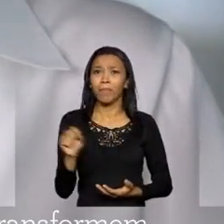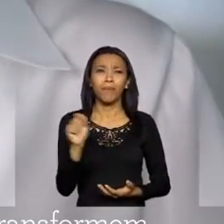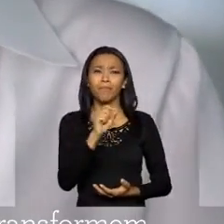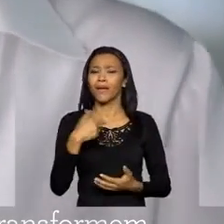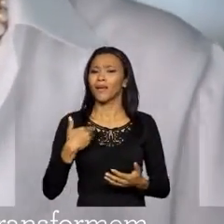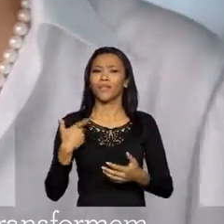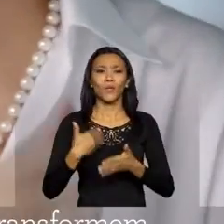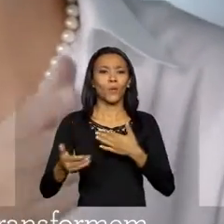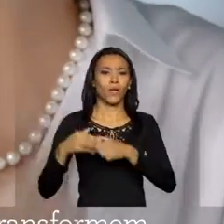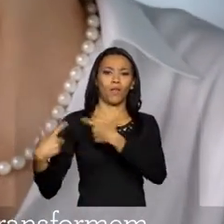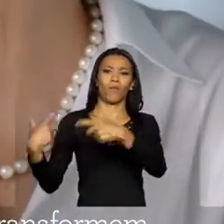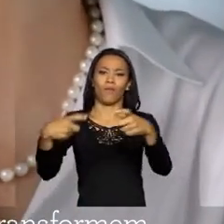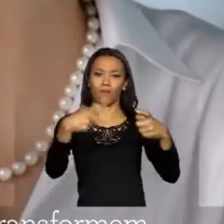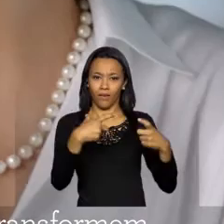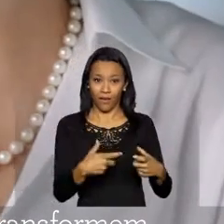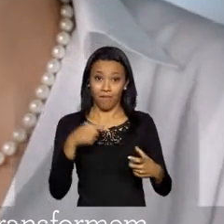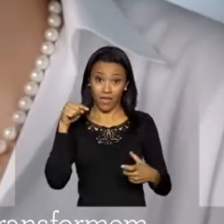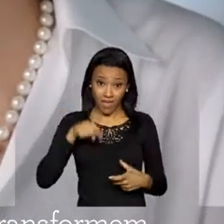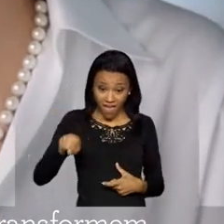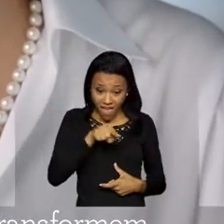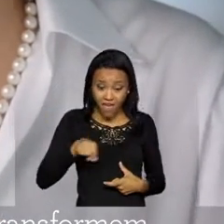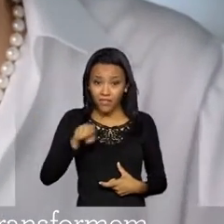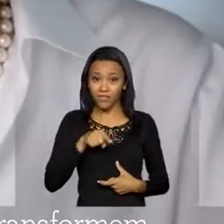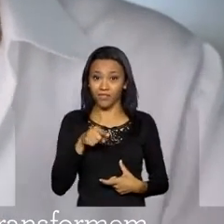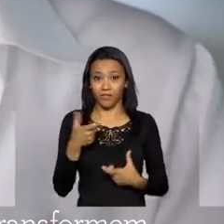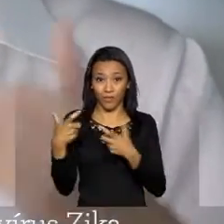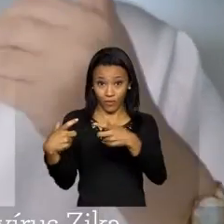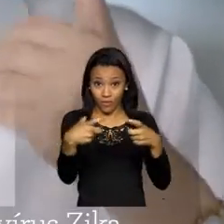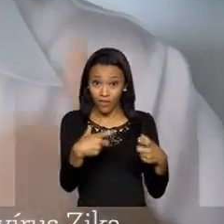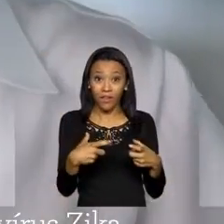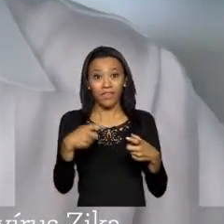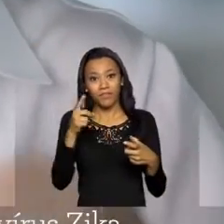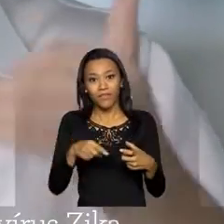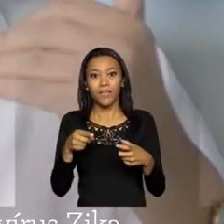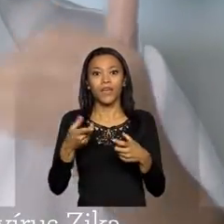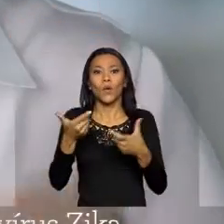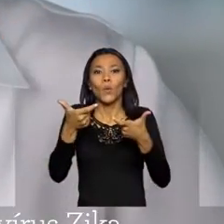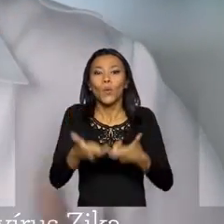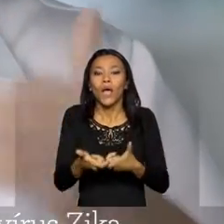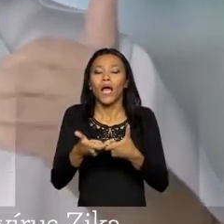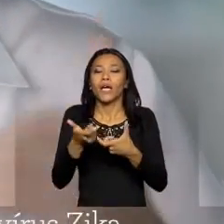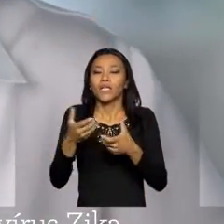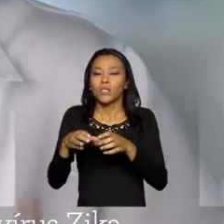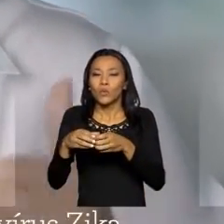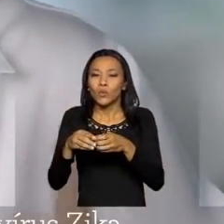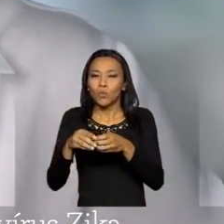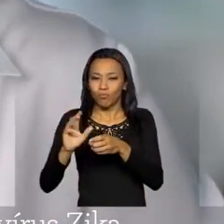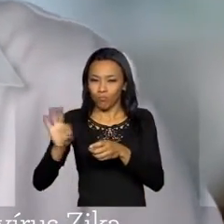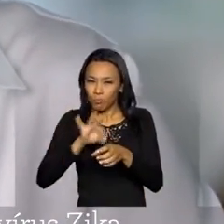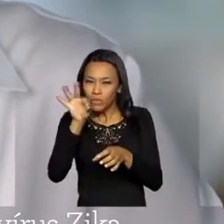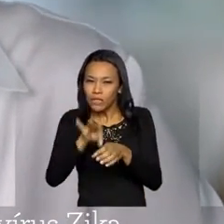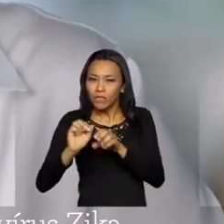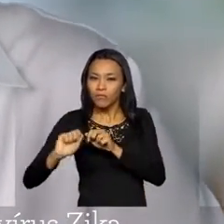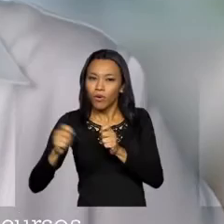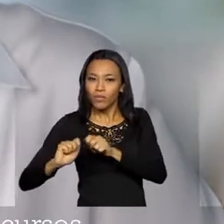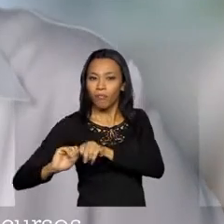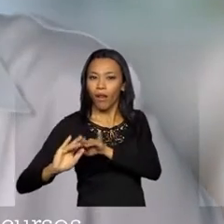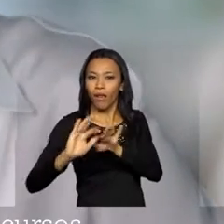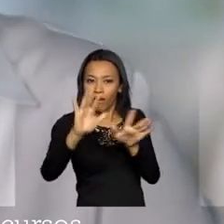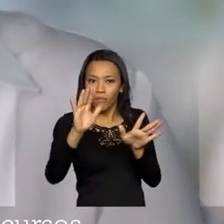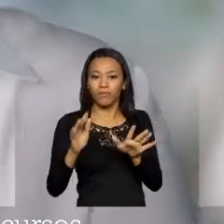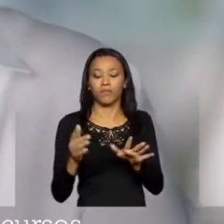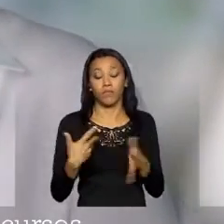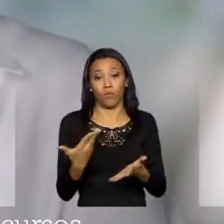lugares para que estes não se transformem em lares para o mosquito transmissor do vírus indica o